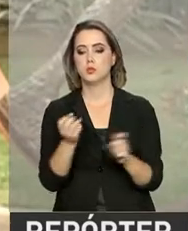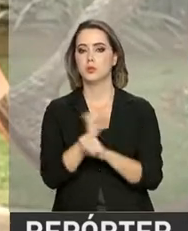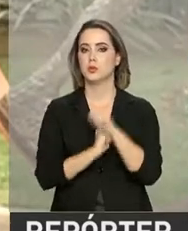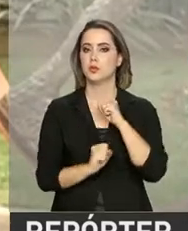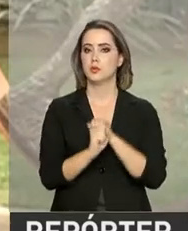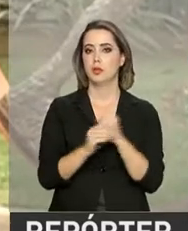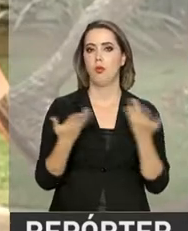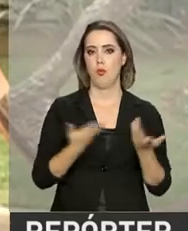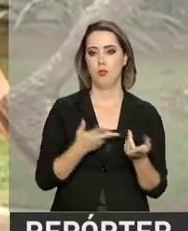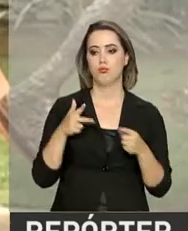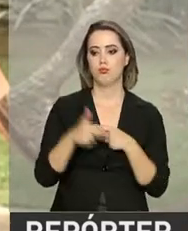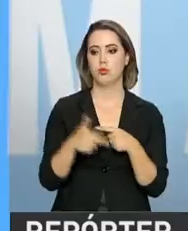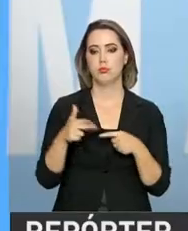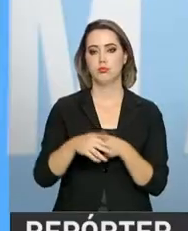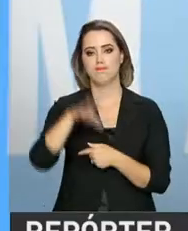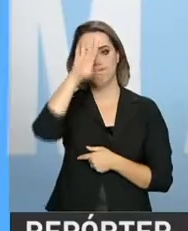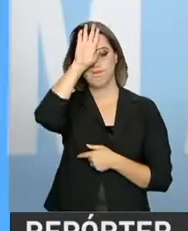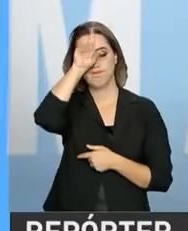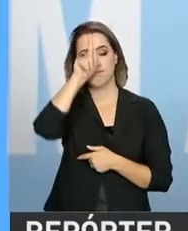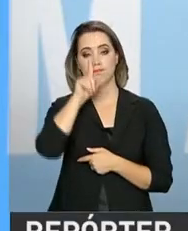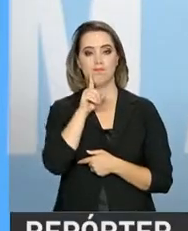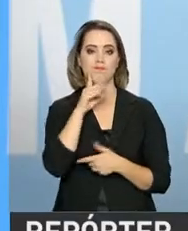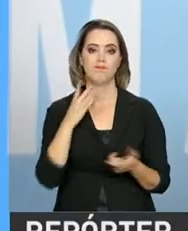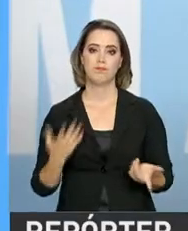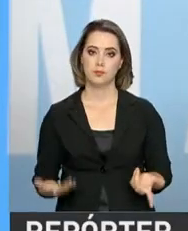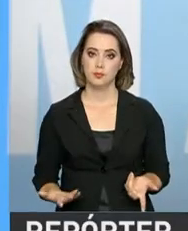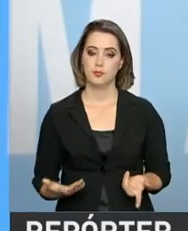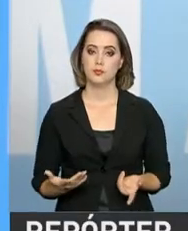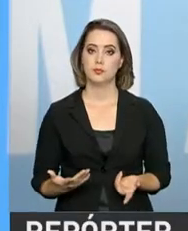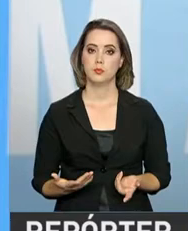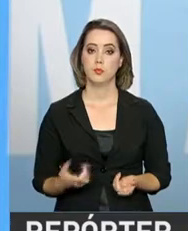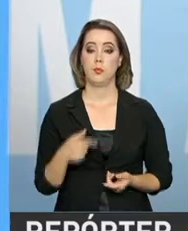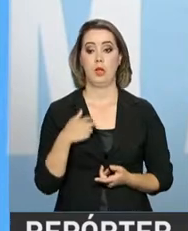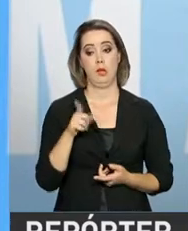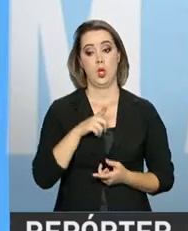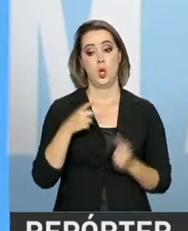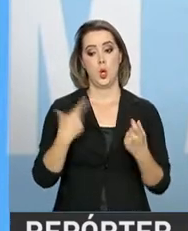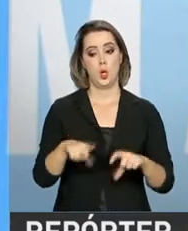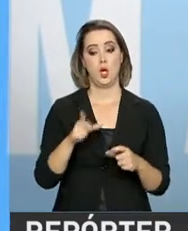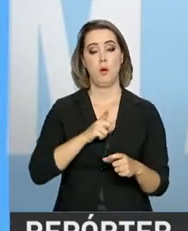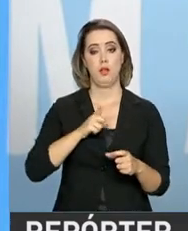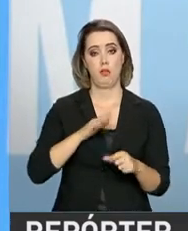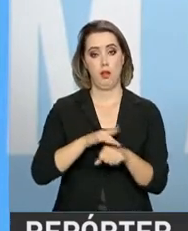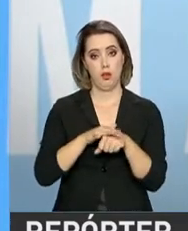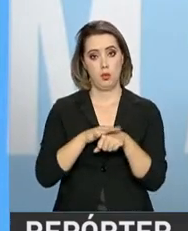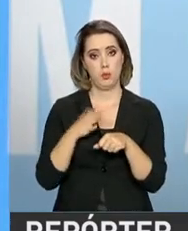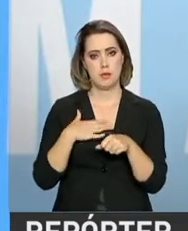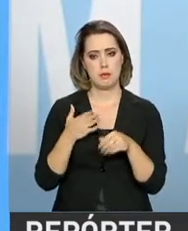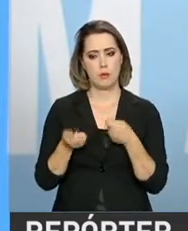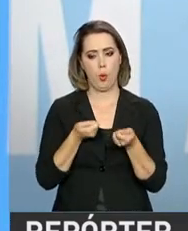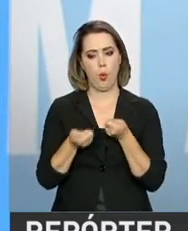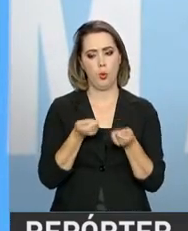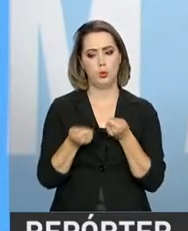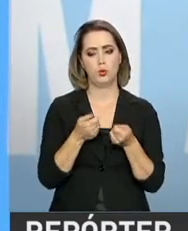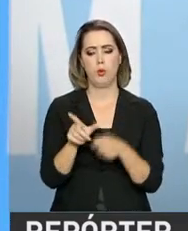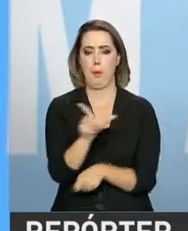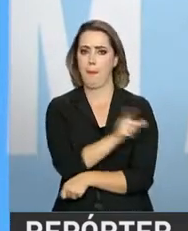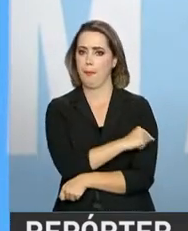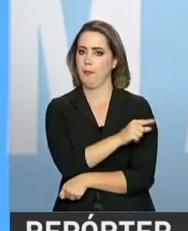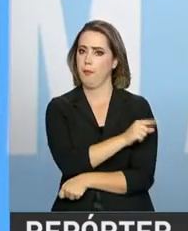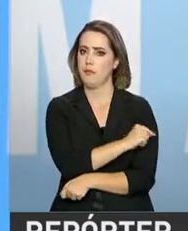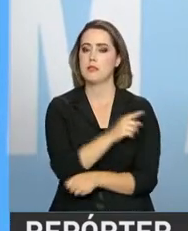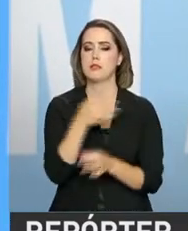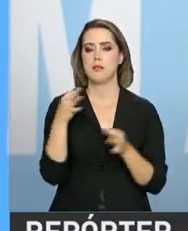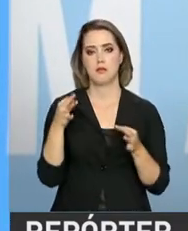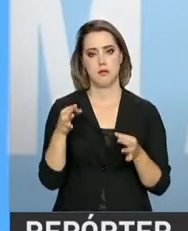da febre amarela onde existem focos está havendo controle o bloqueio através da vacinação nos